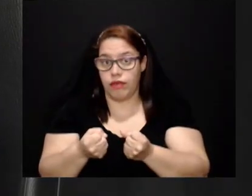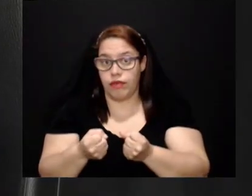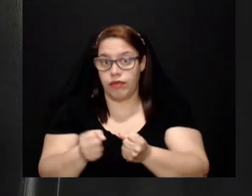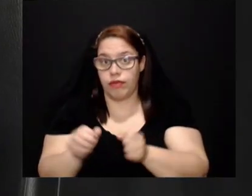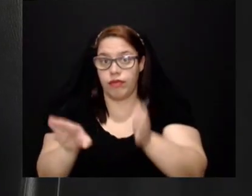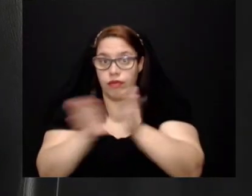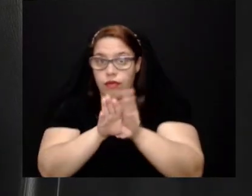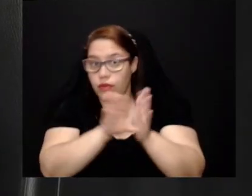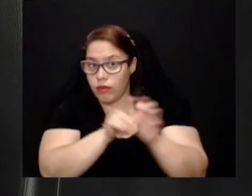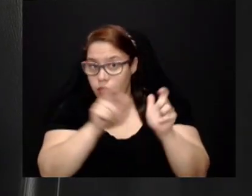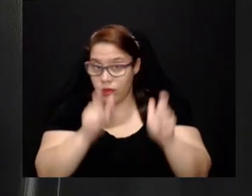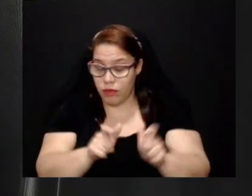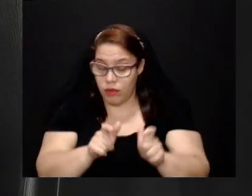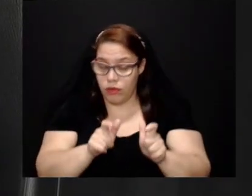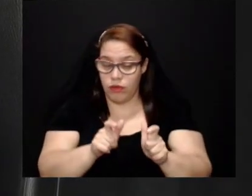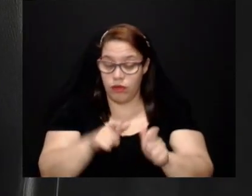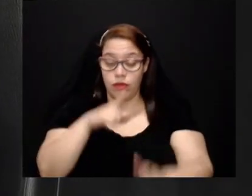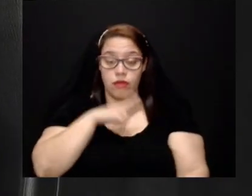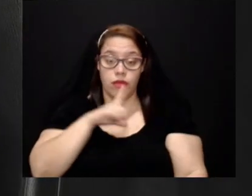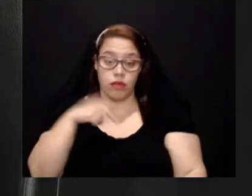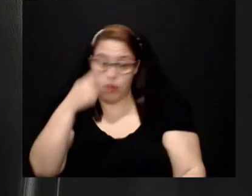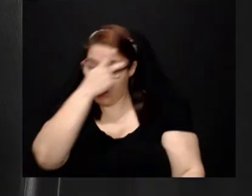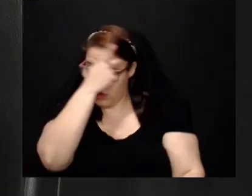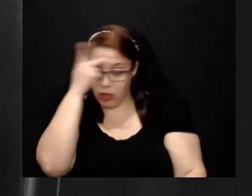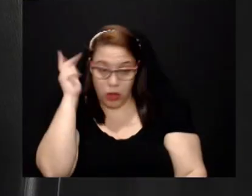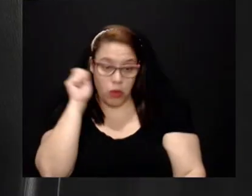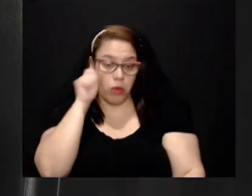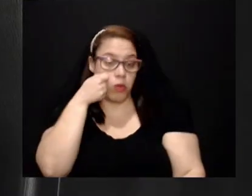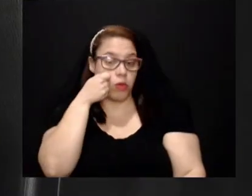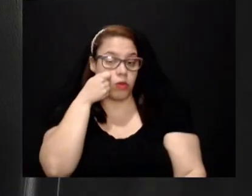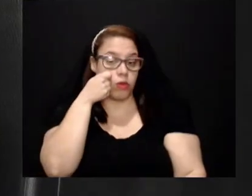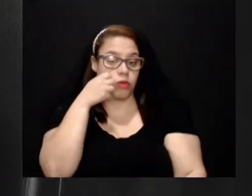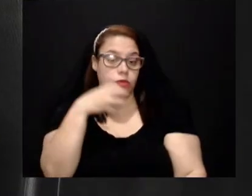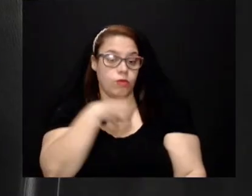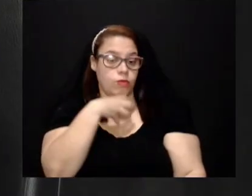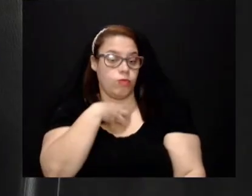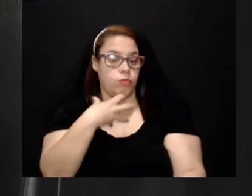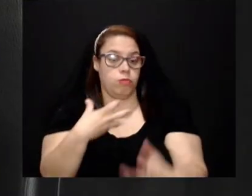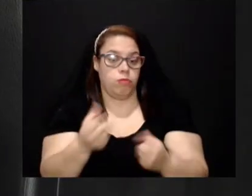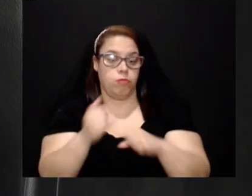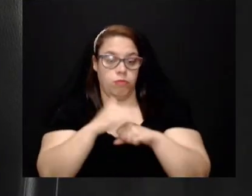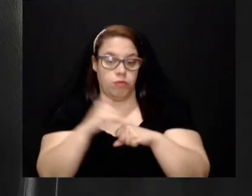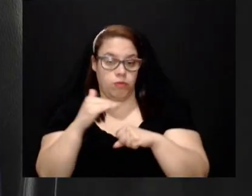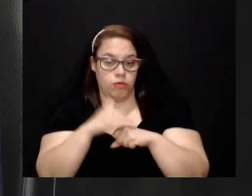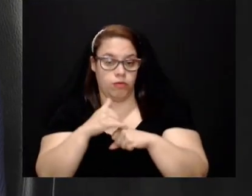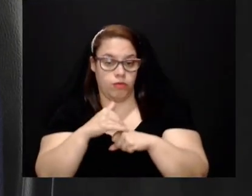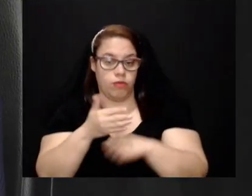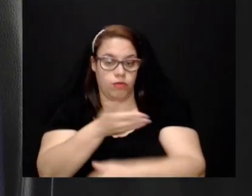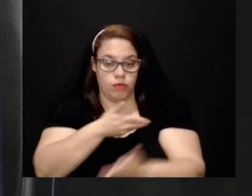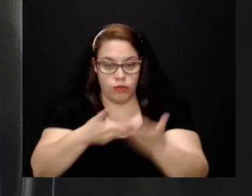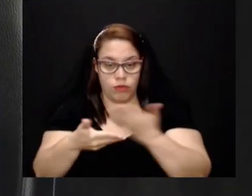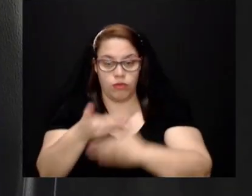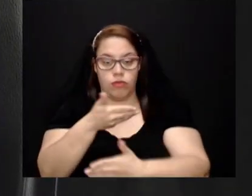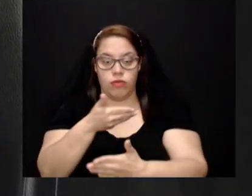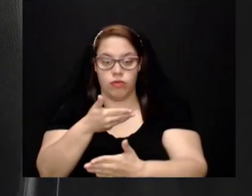espaço e tem outras pessoas negras, você se sente acolhido, você sente que você faz parte. Então, para